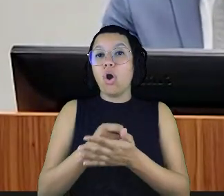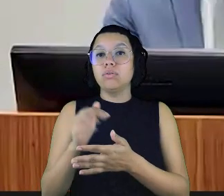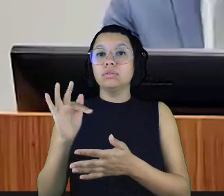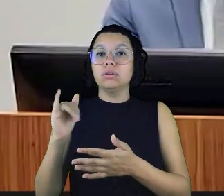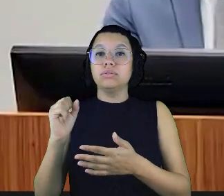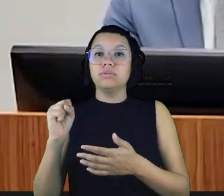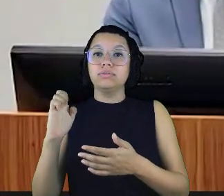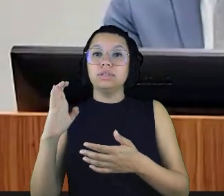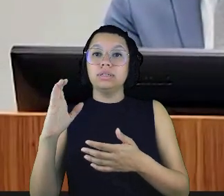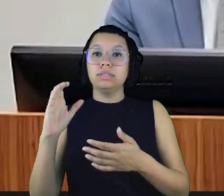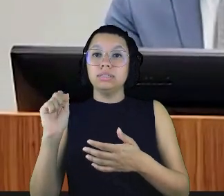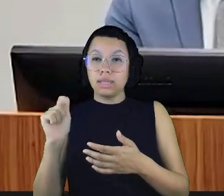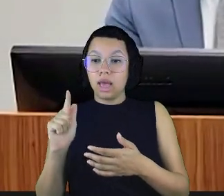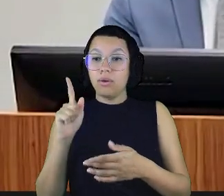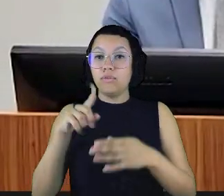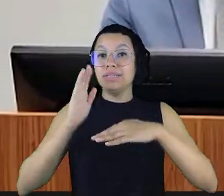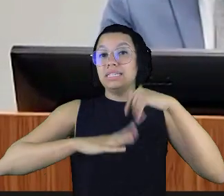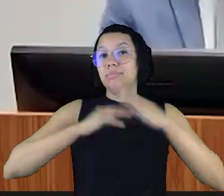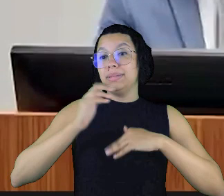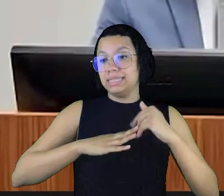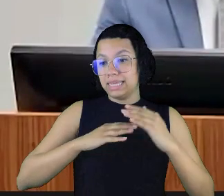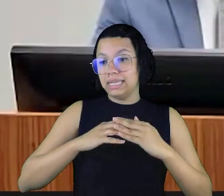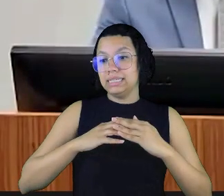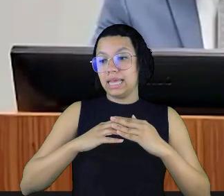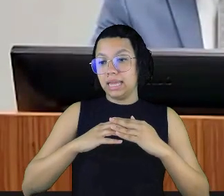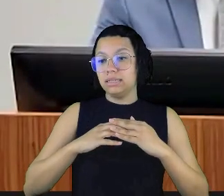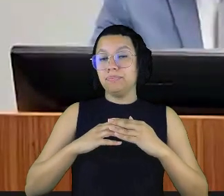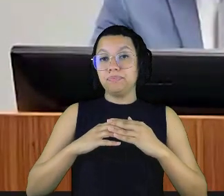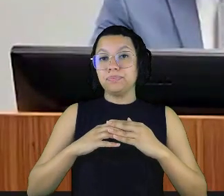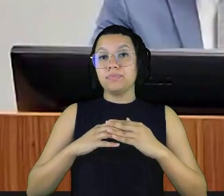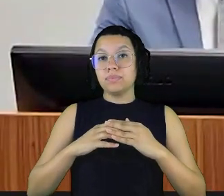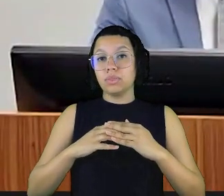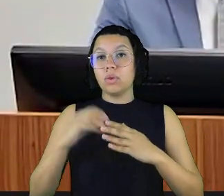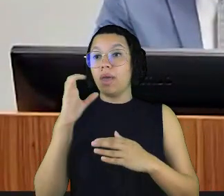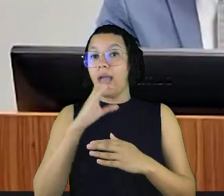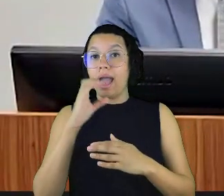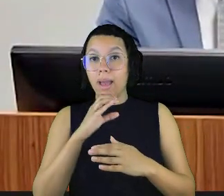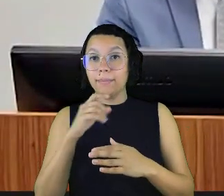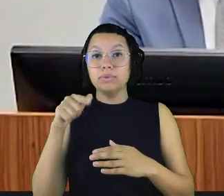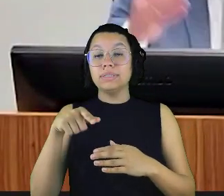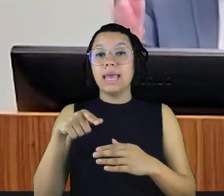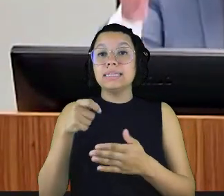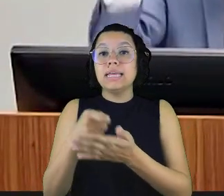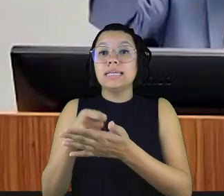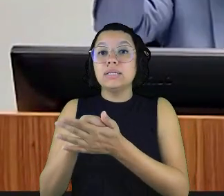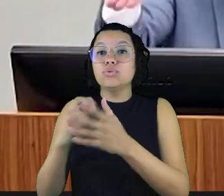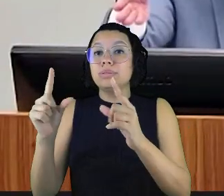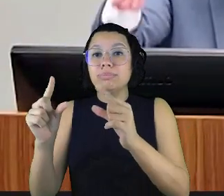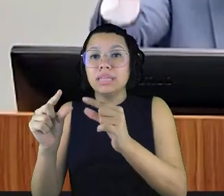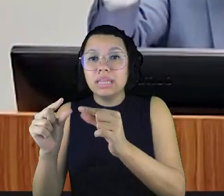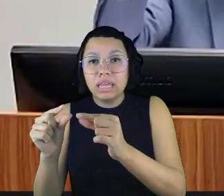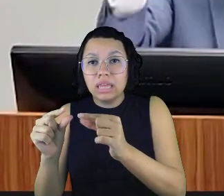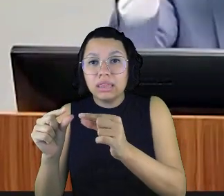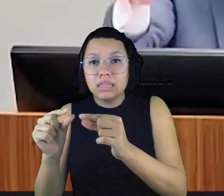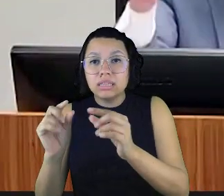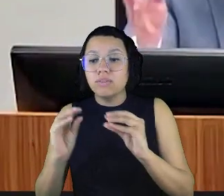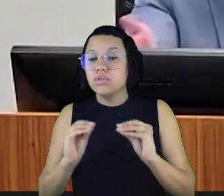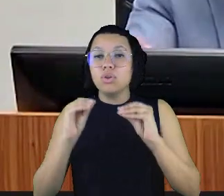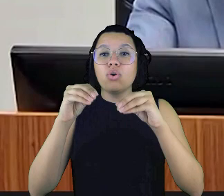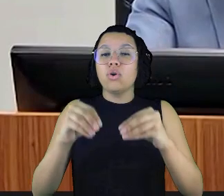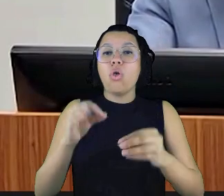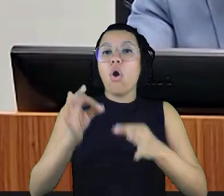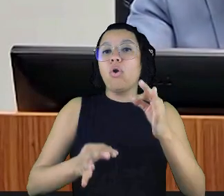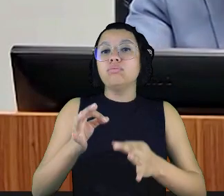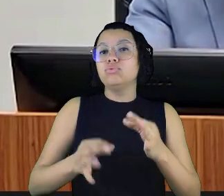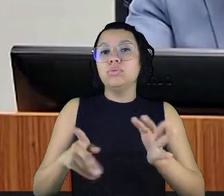processamento fast track dessas execuções anãs. E aí você põe um juízo para fazer o